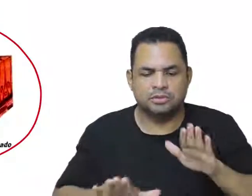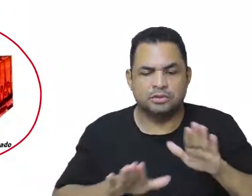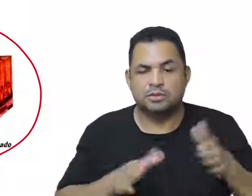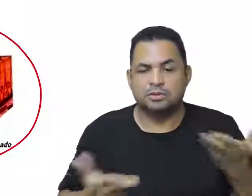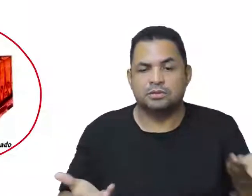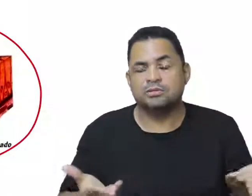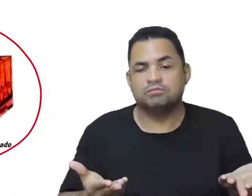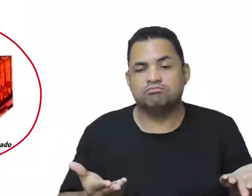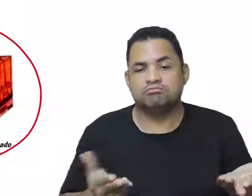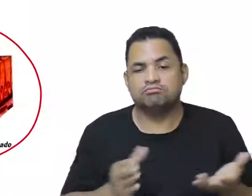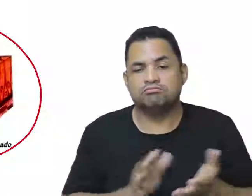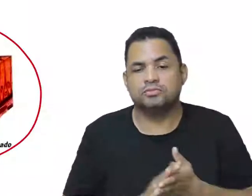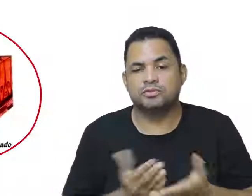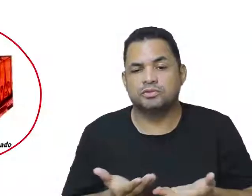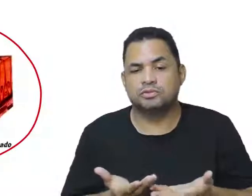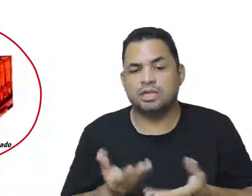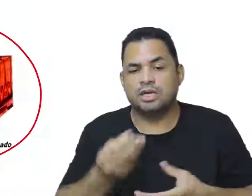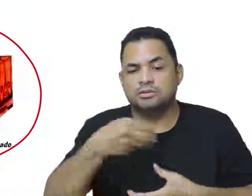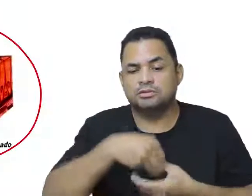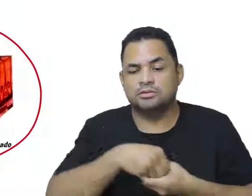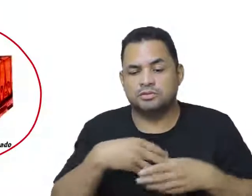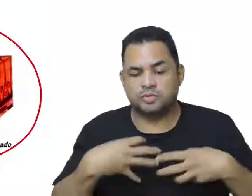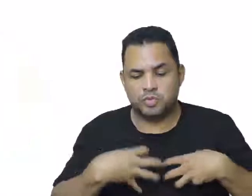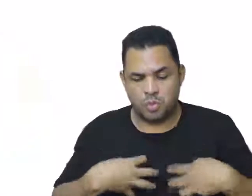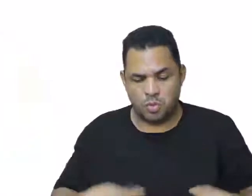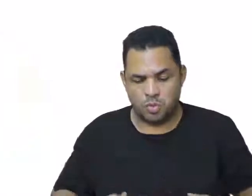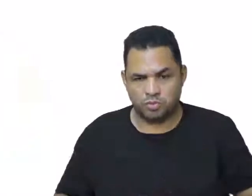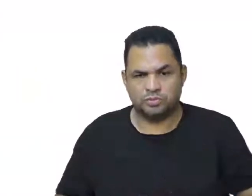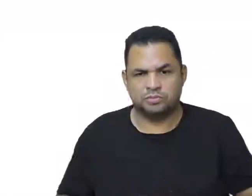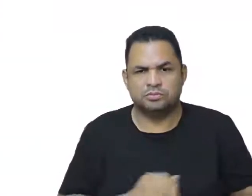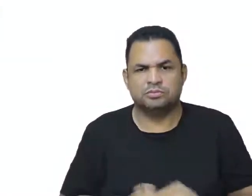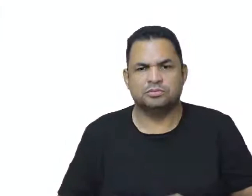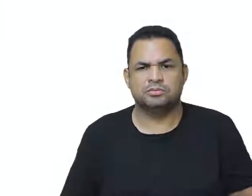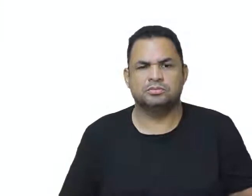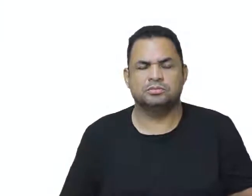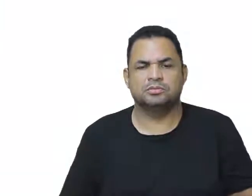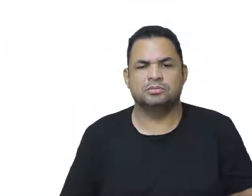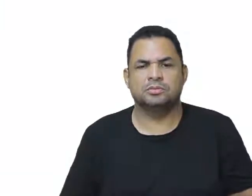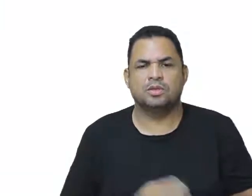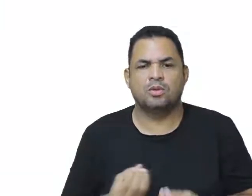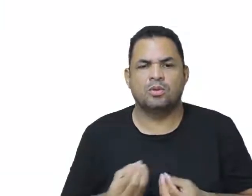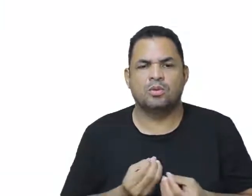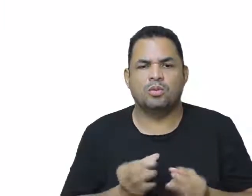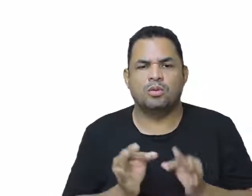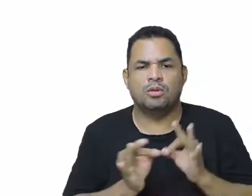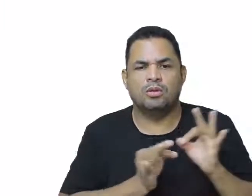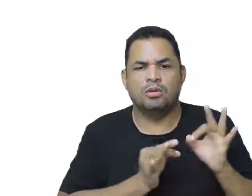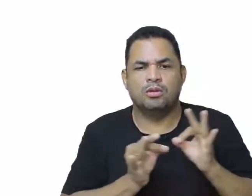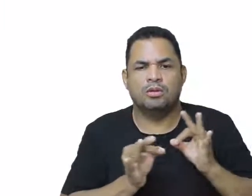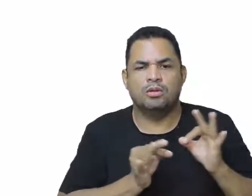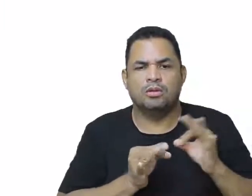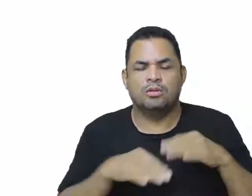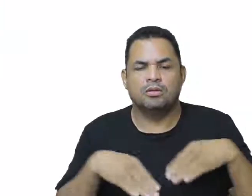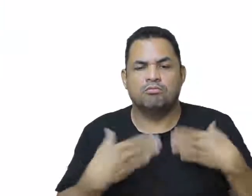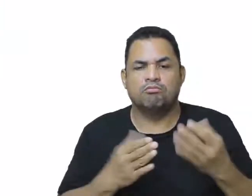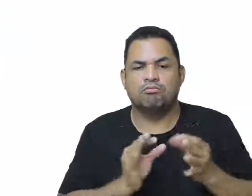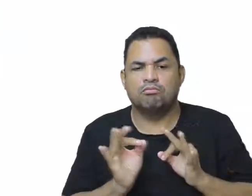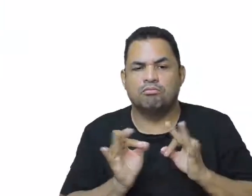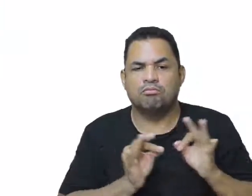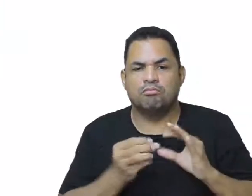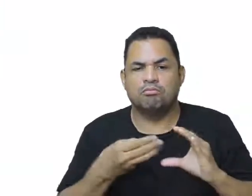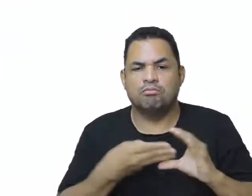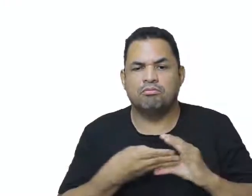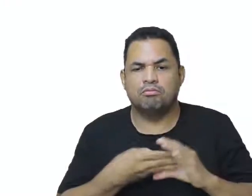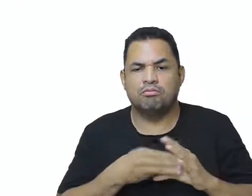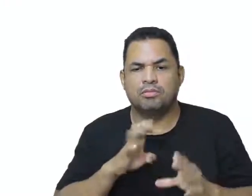onde eles se encontram, né? Nos órgãos onde eles se encontram. Quanto à forma das células,